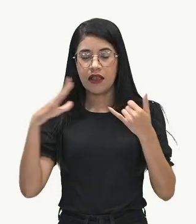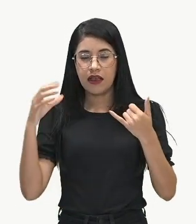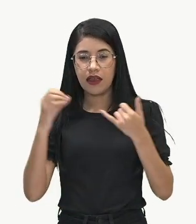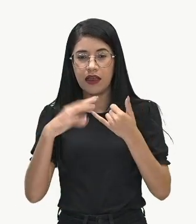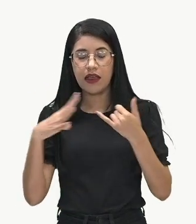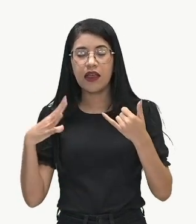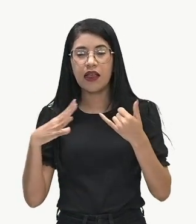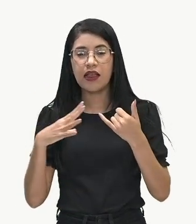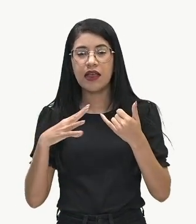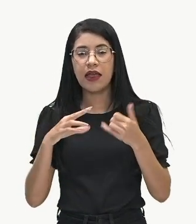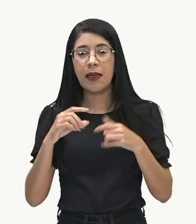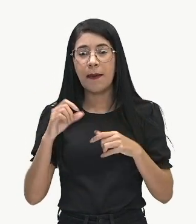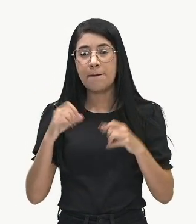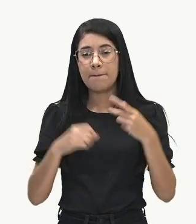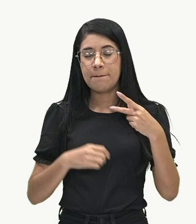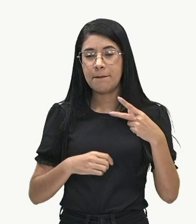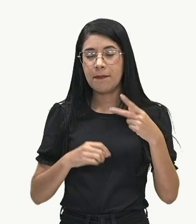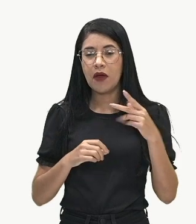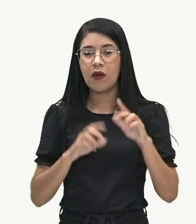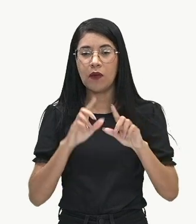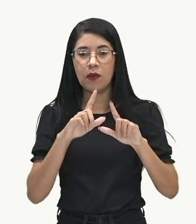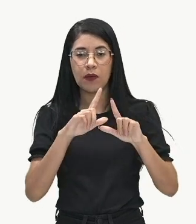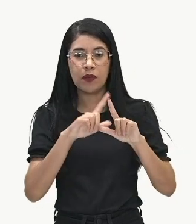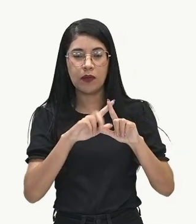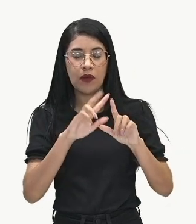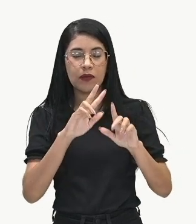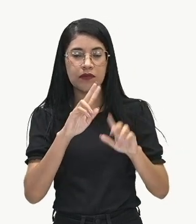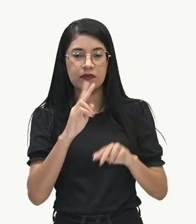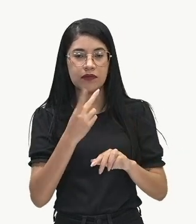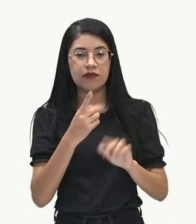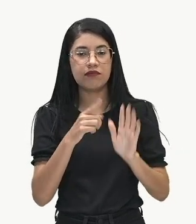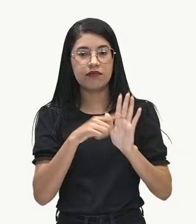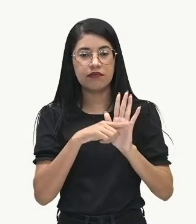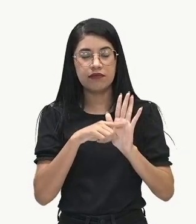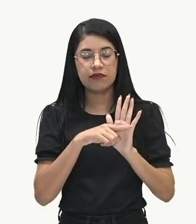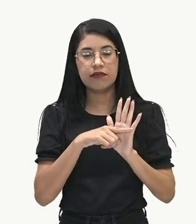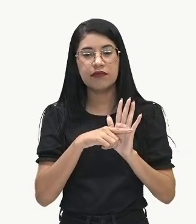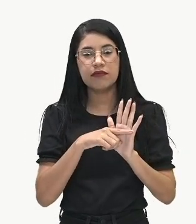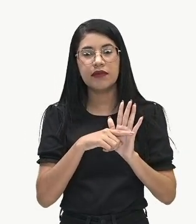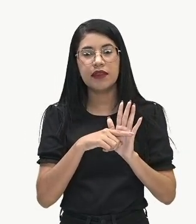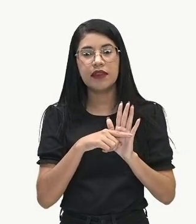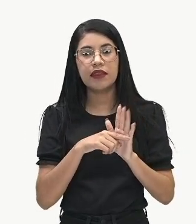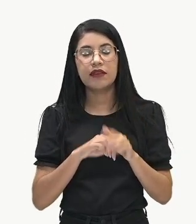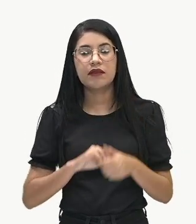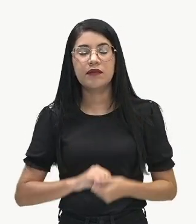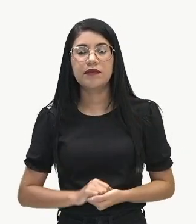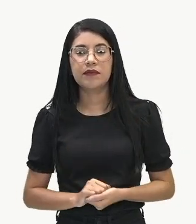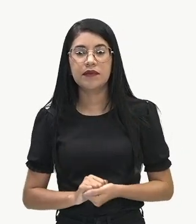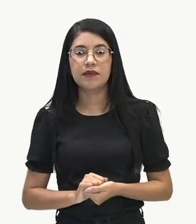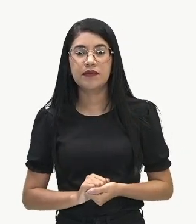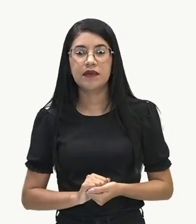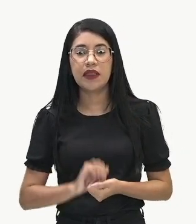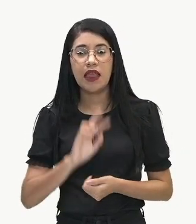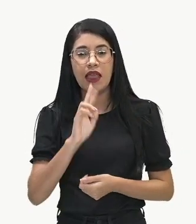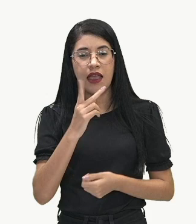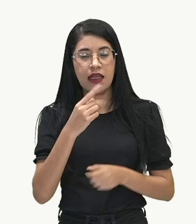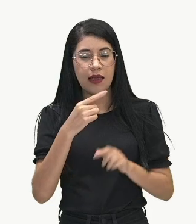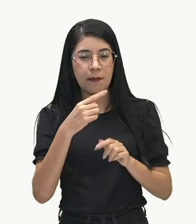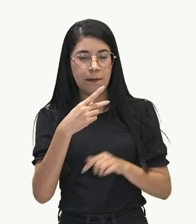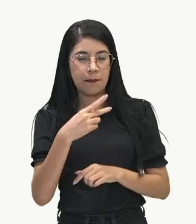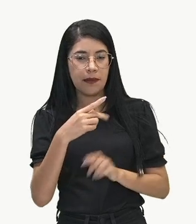Quem é maior? Quando o ΔH é negativo, nós temos que a variação de ΔH é a entalpia do produto menos a entalpia